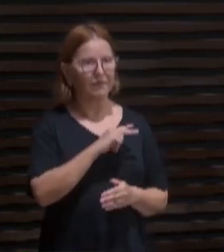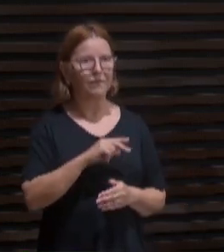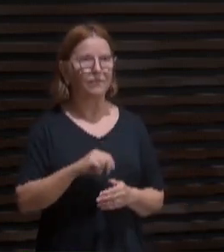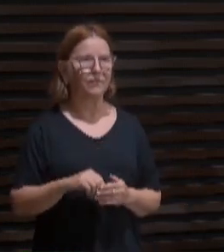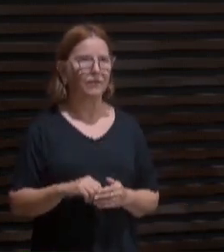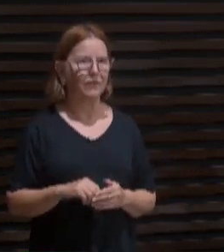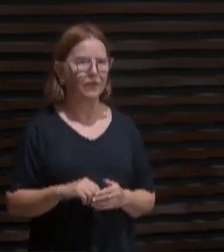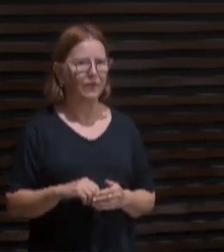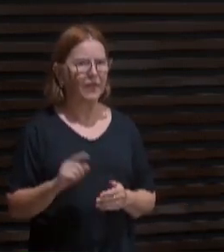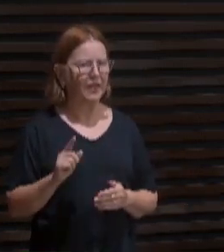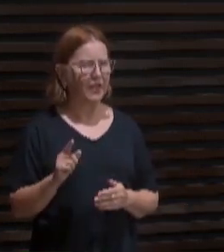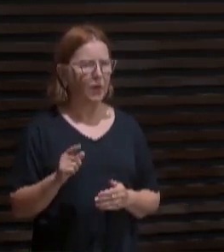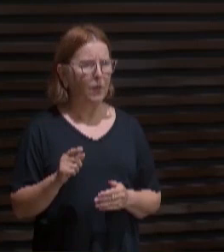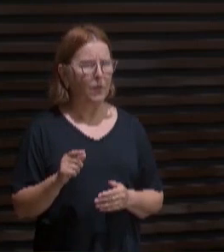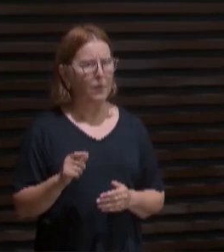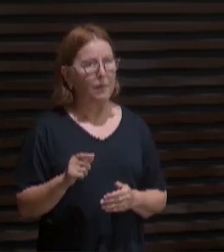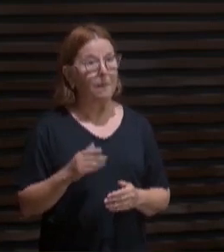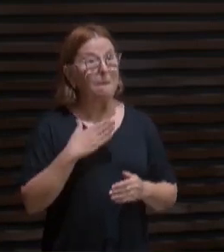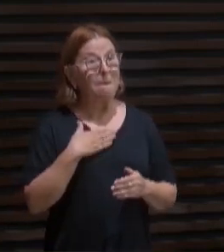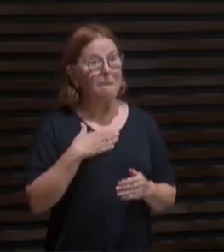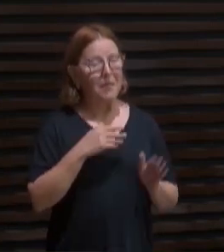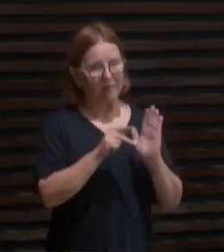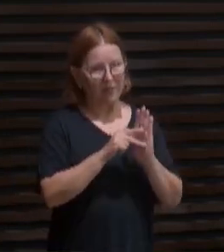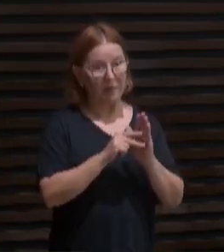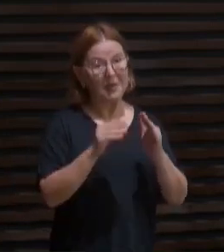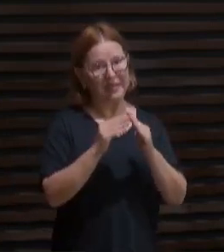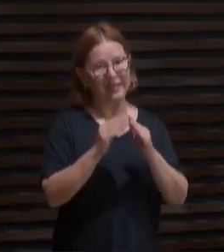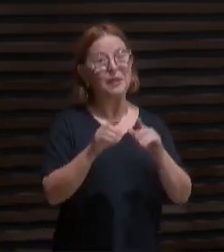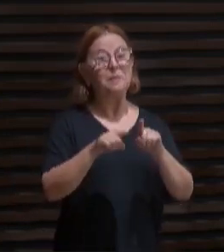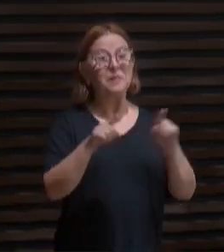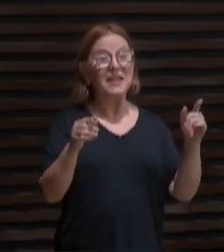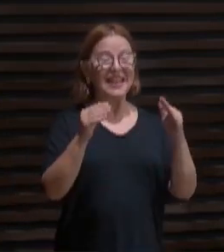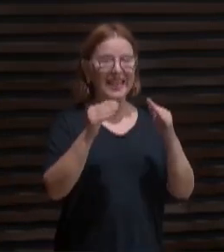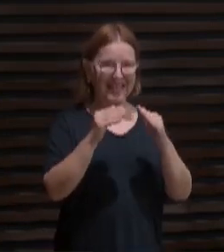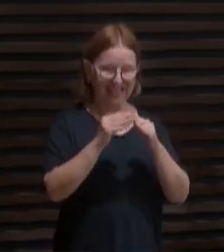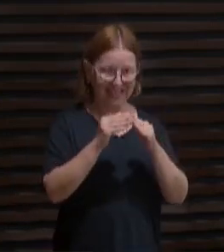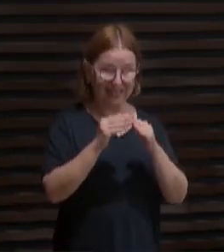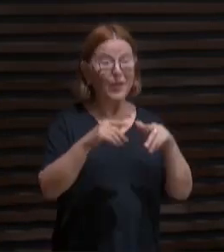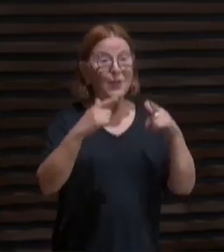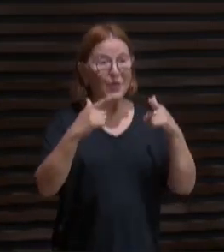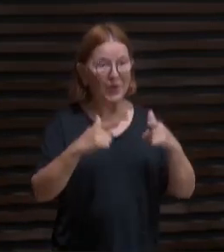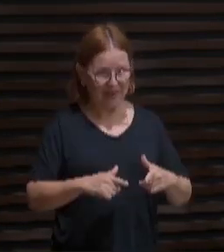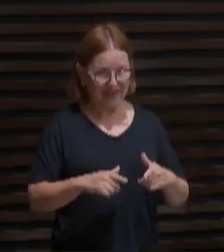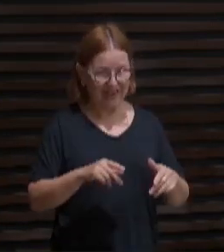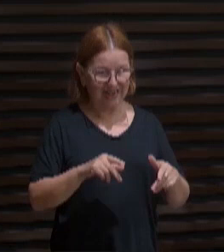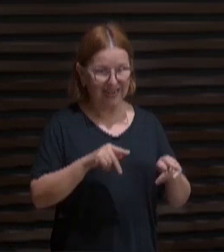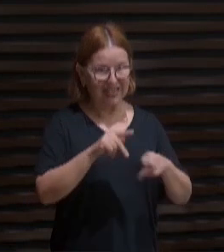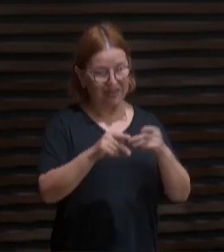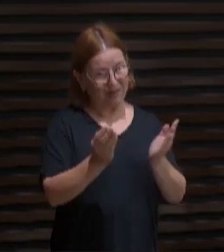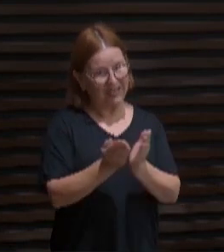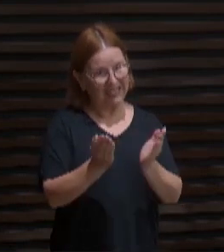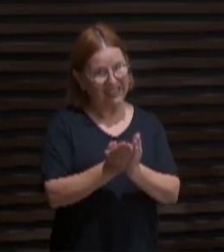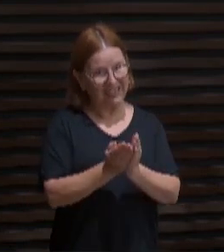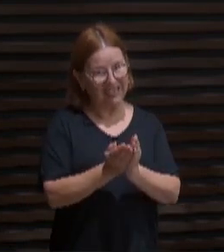minha residência, mas a casa onde a igreja se reúne.